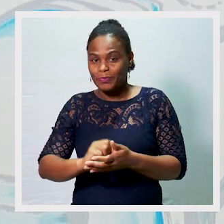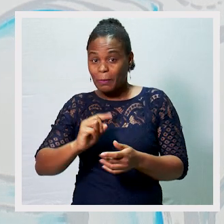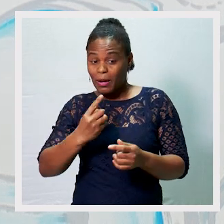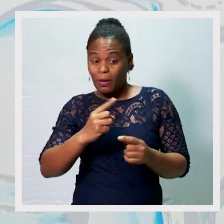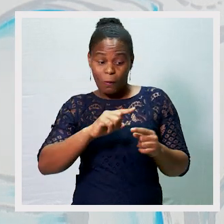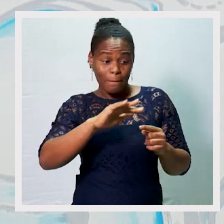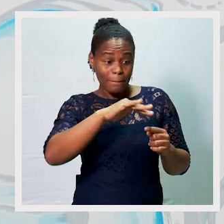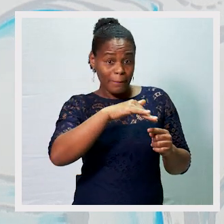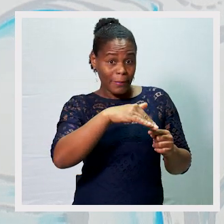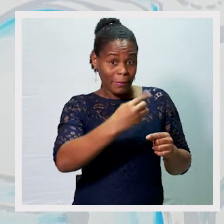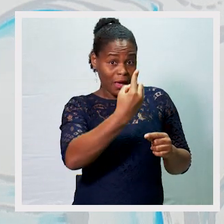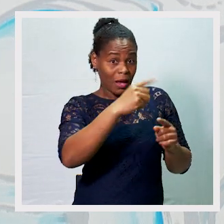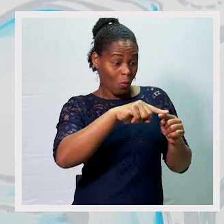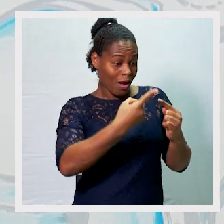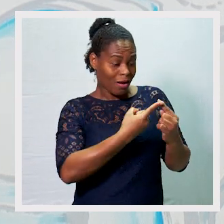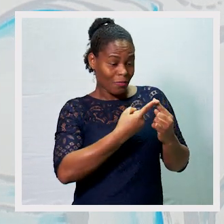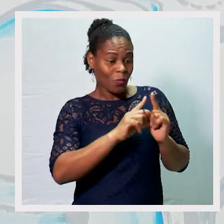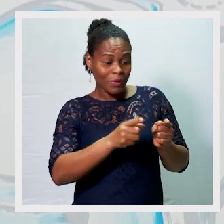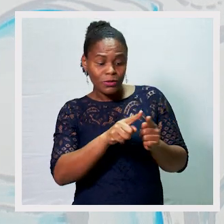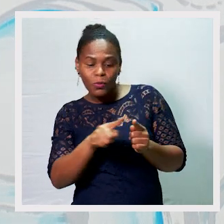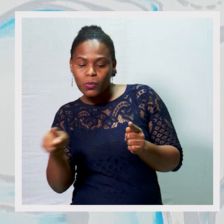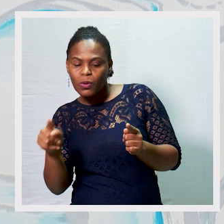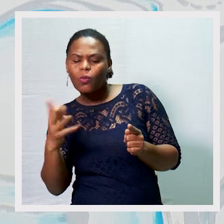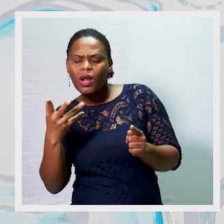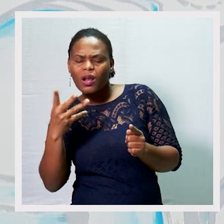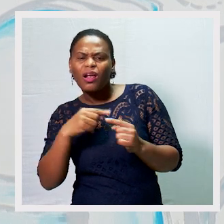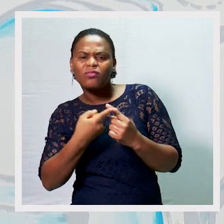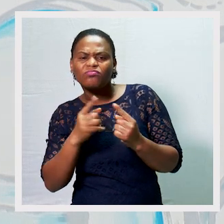2008. E para o primeiro ano,